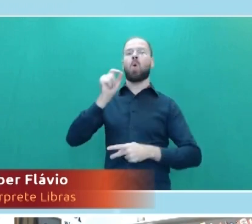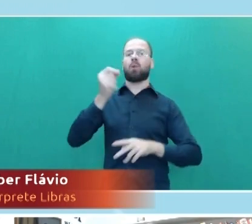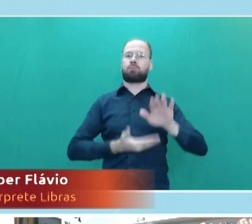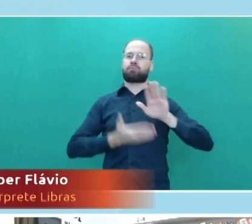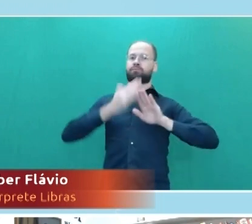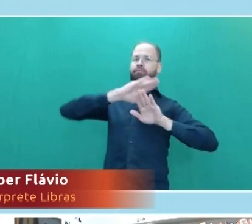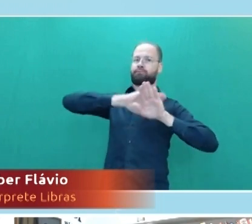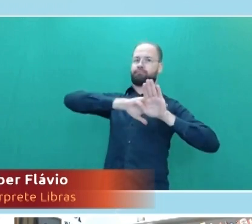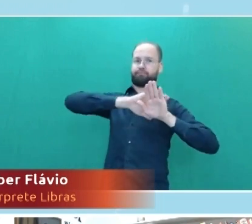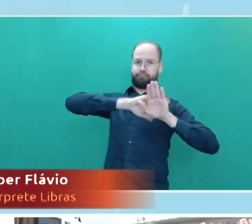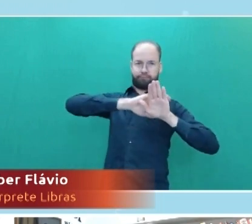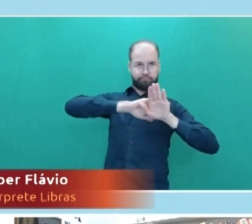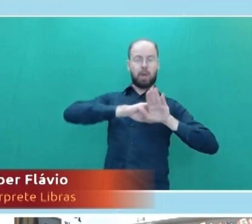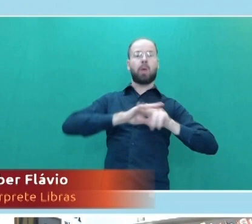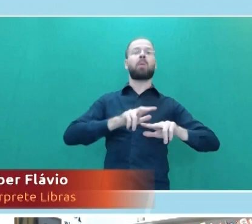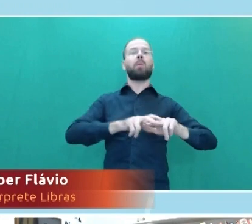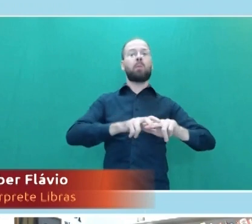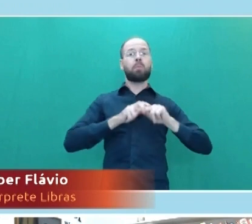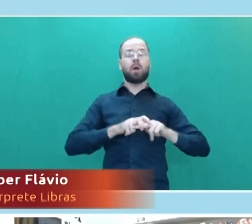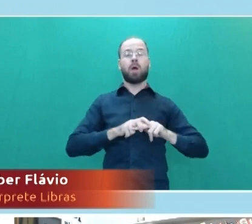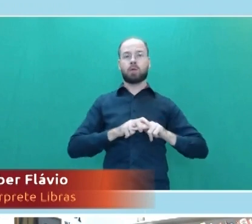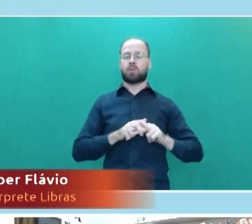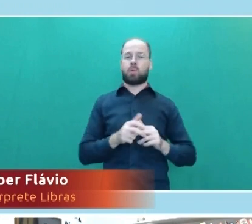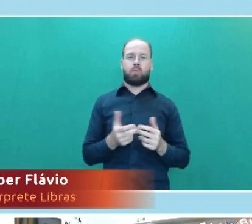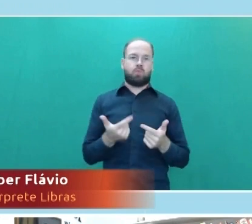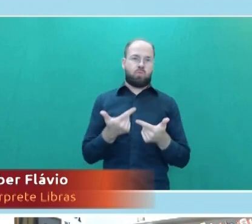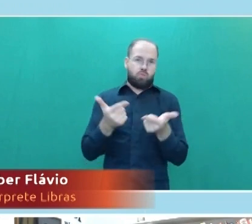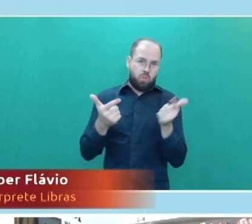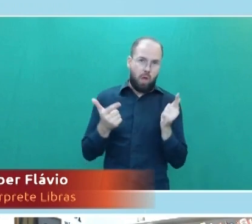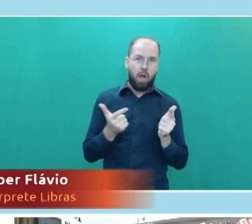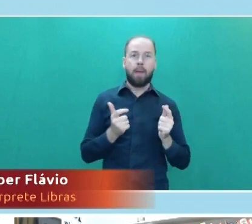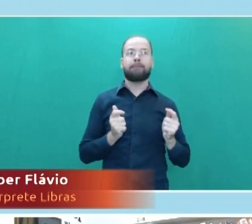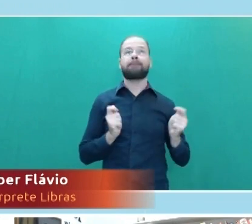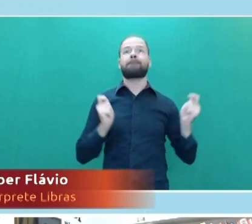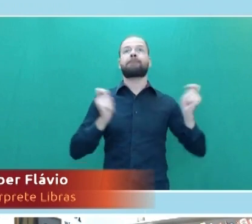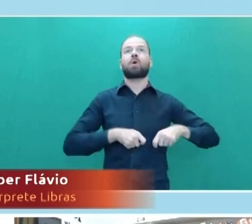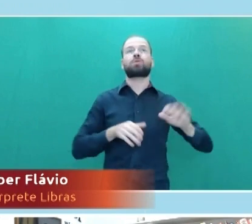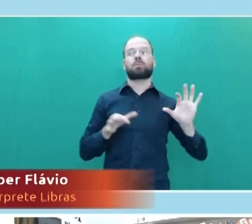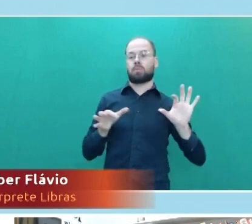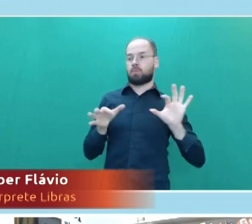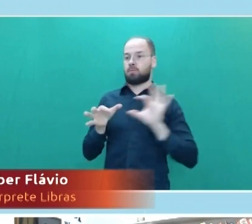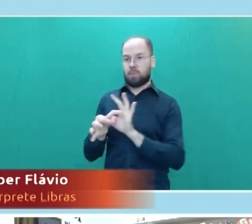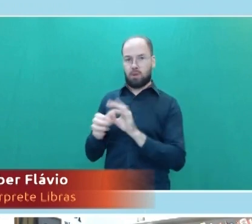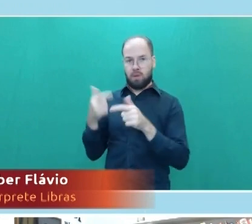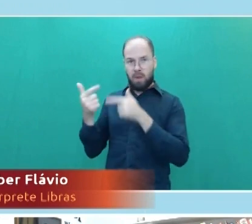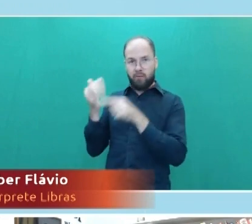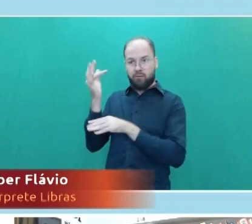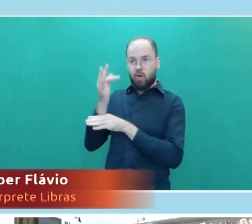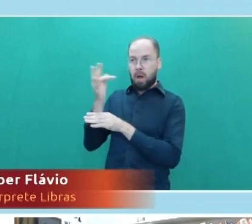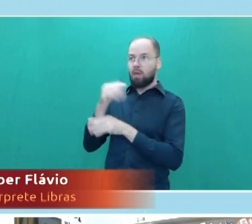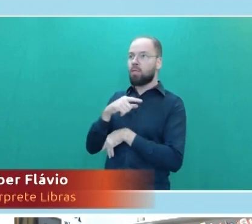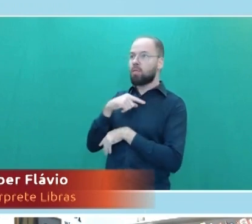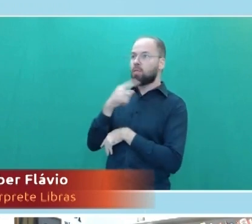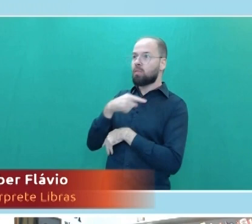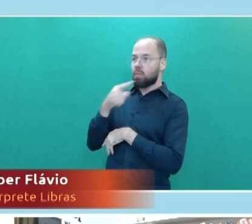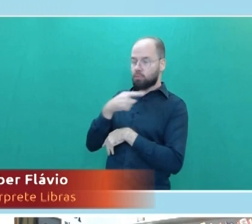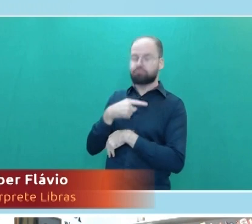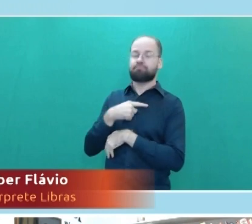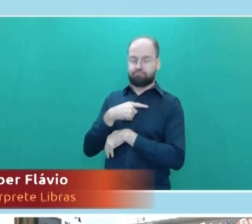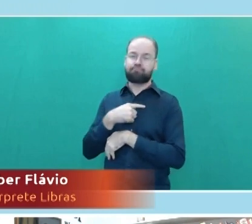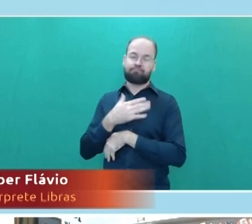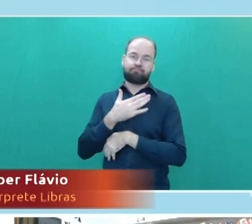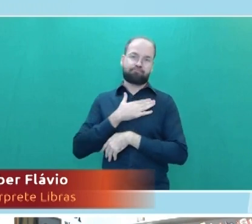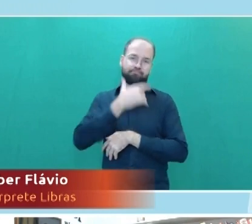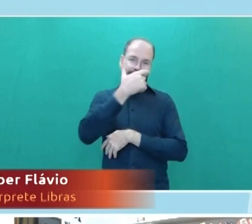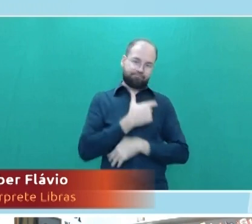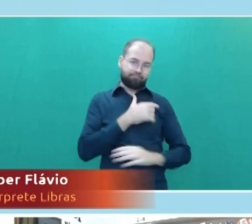de que, em razão da ausência de possibilidade de vinculação ao mercado de trabalho formal, eles se vinculem a